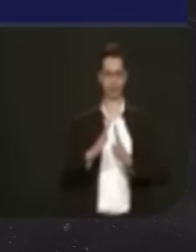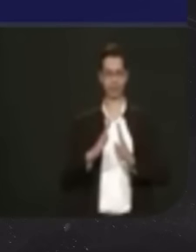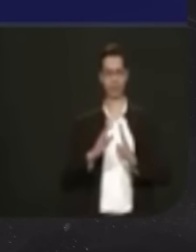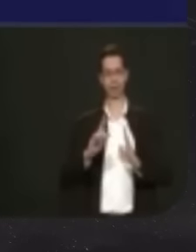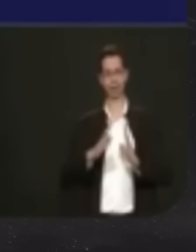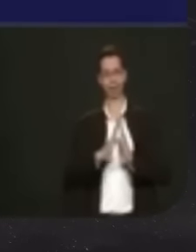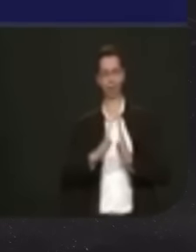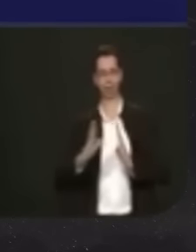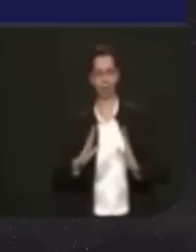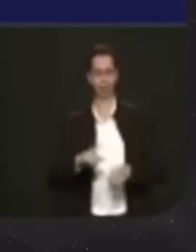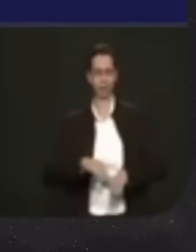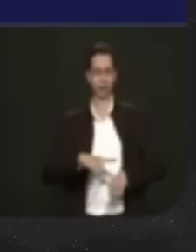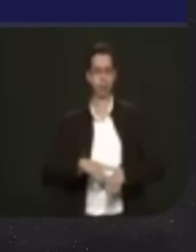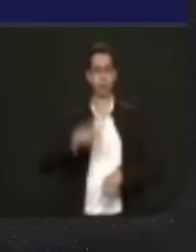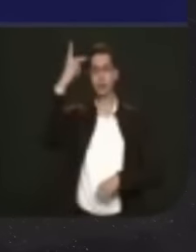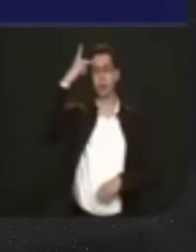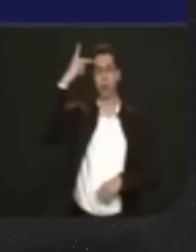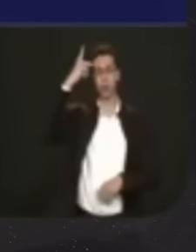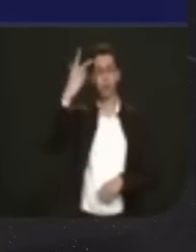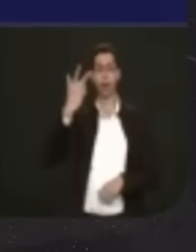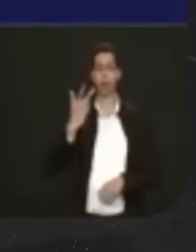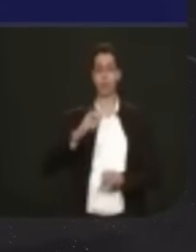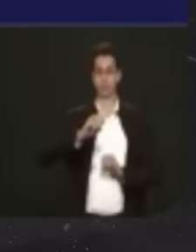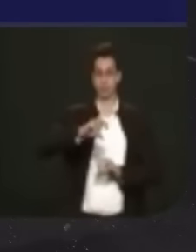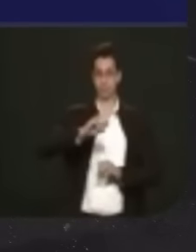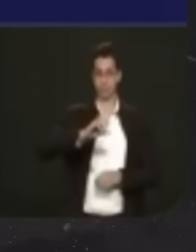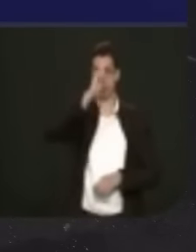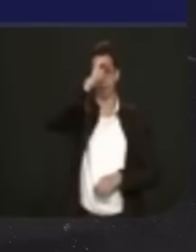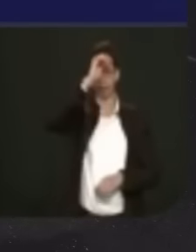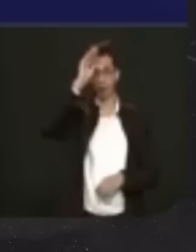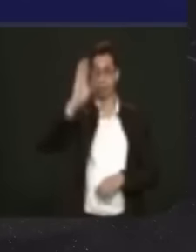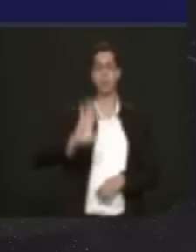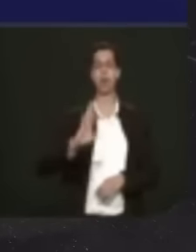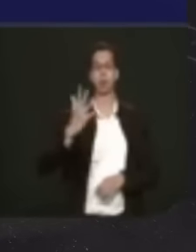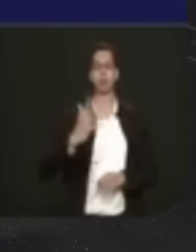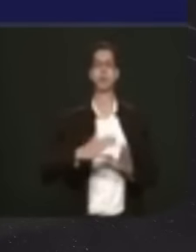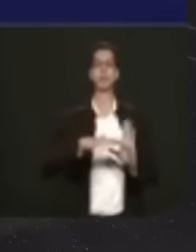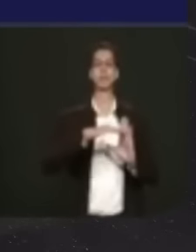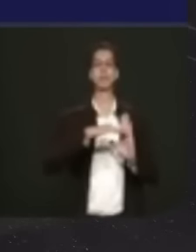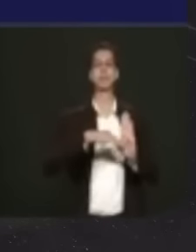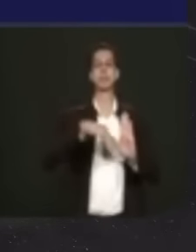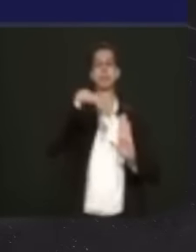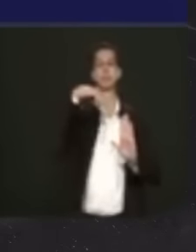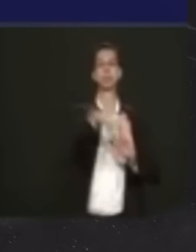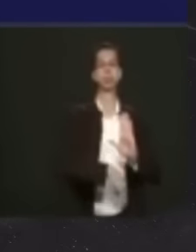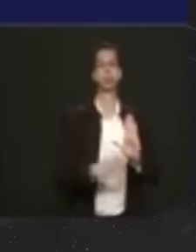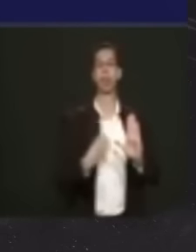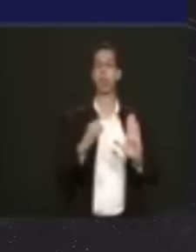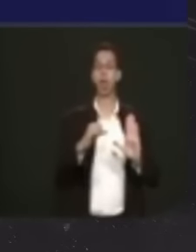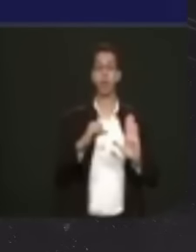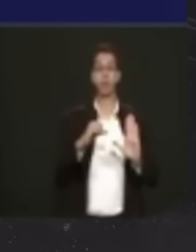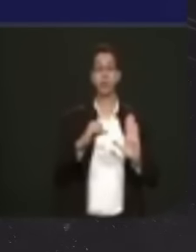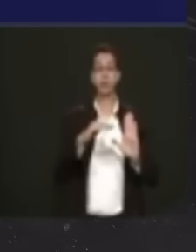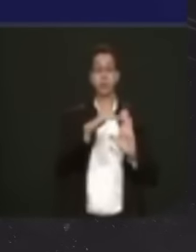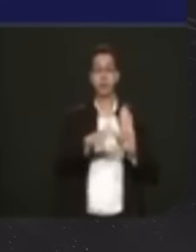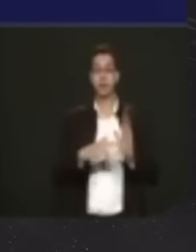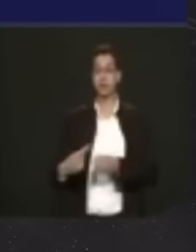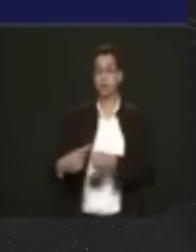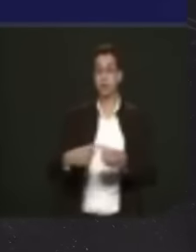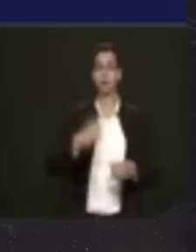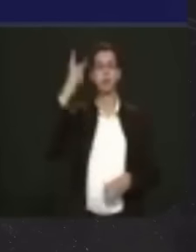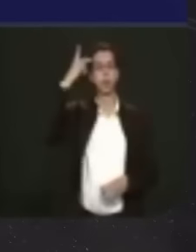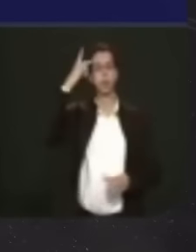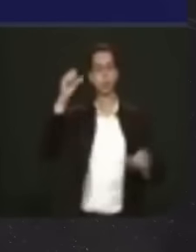alfabetização 19 posições eu também tenho um compromisso de expandir a rede de tempo integral São Paulo vai muito